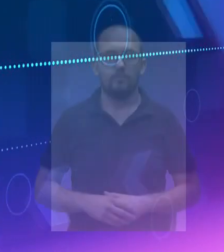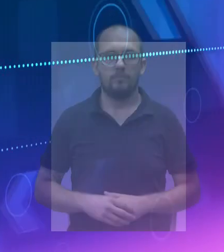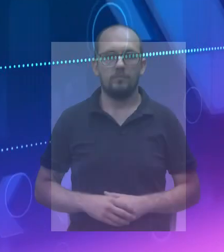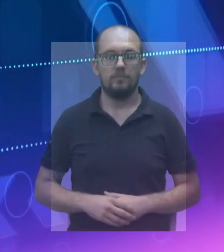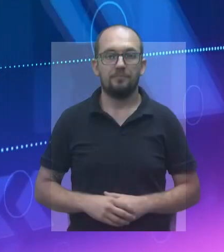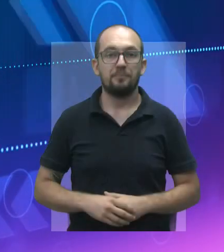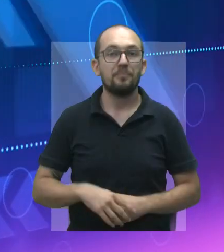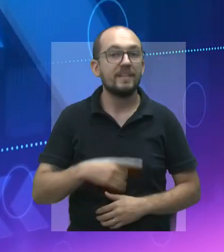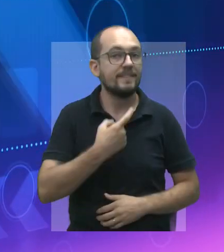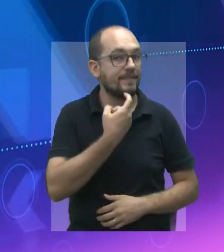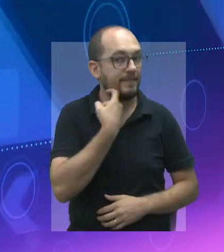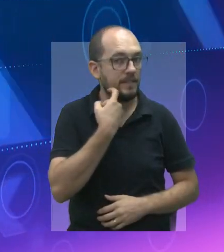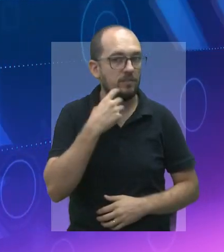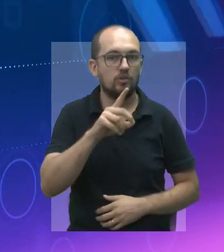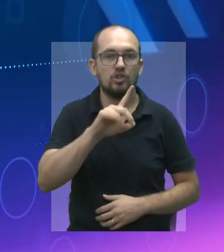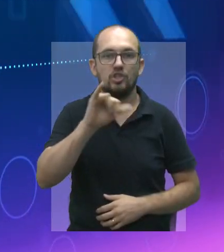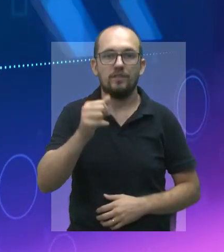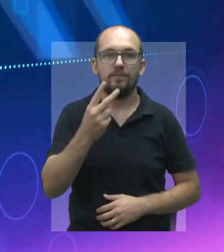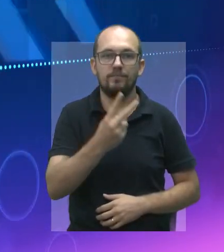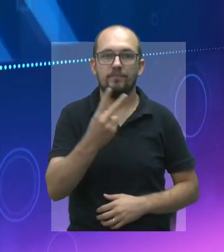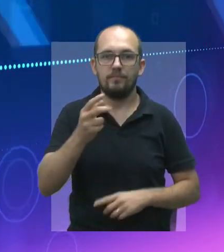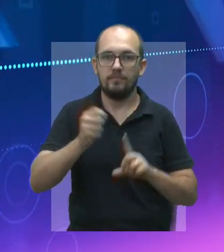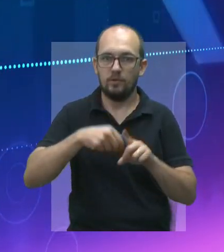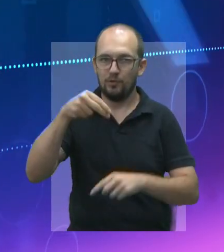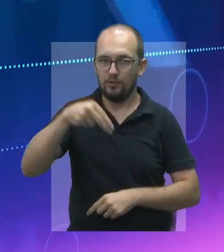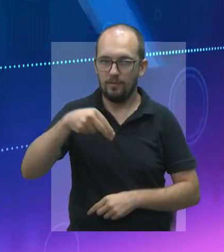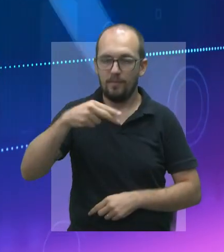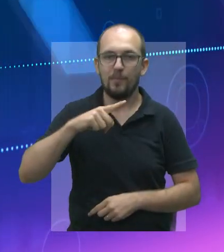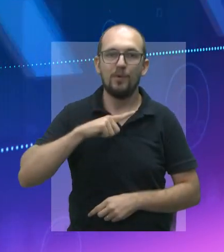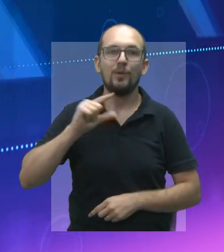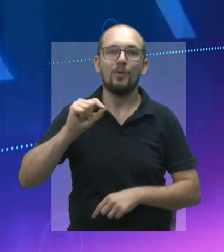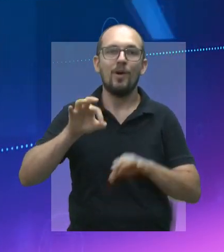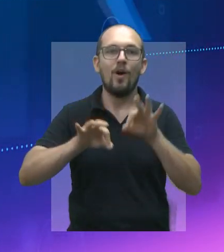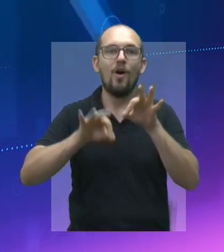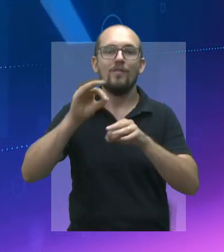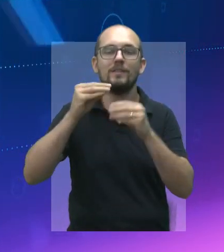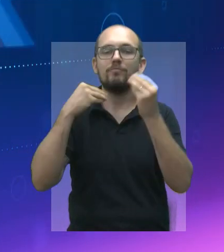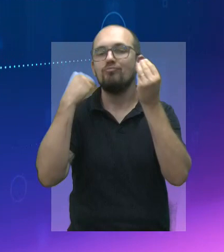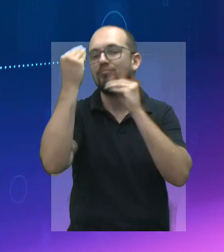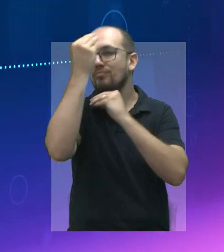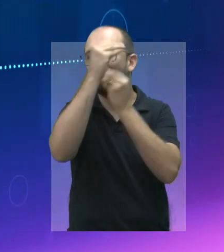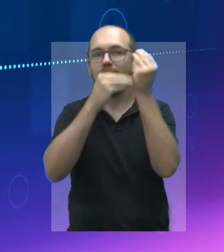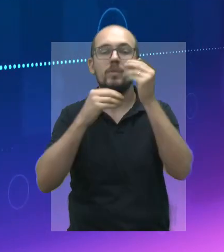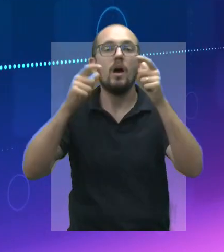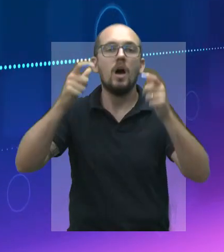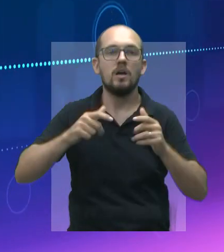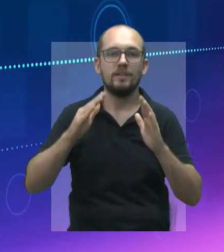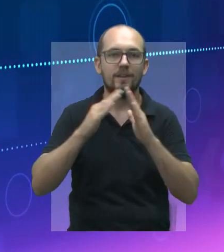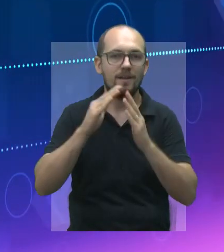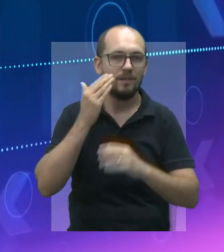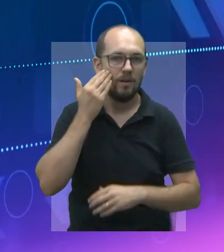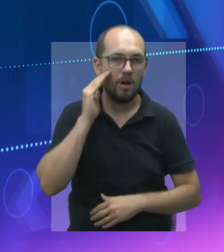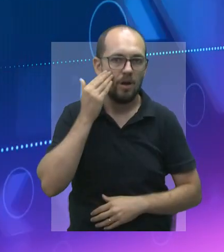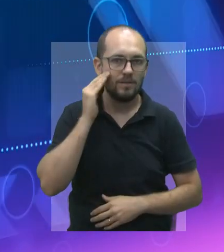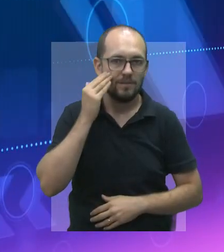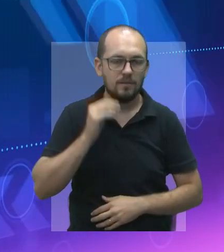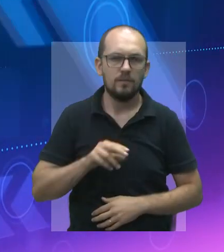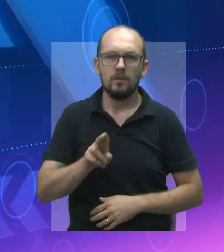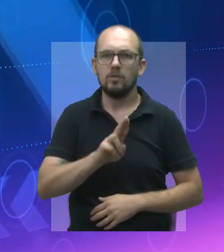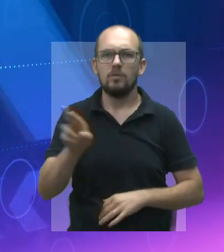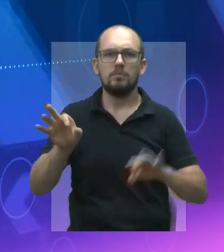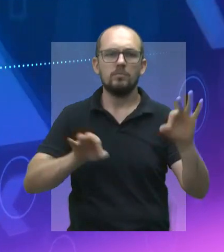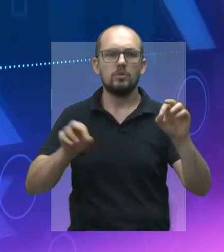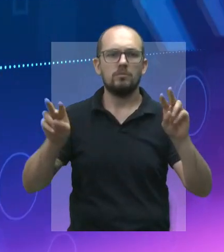Na sexta-feira, dia 22 de novembro, vai rolar oficina de maquiagem lá na Casa Rosa. O nome do projeto